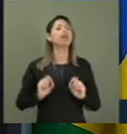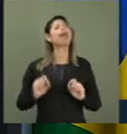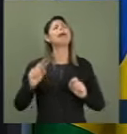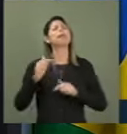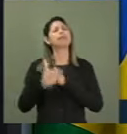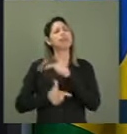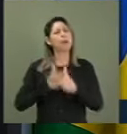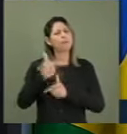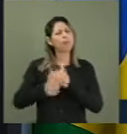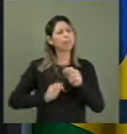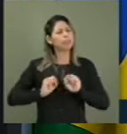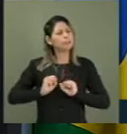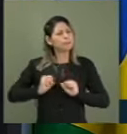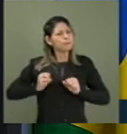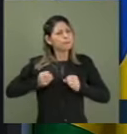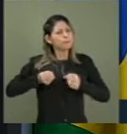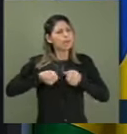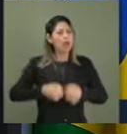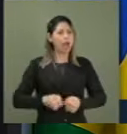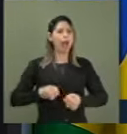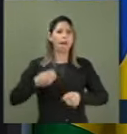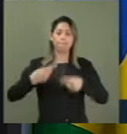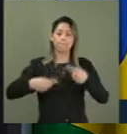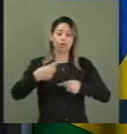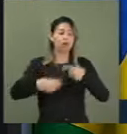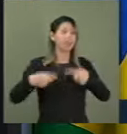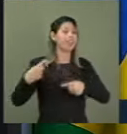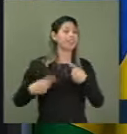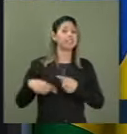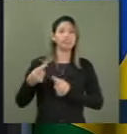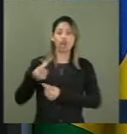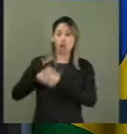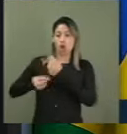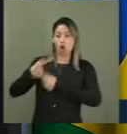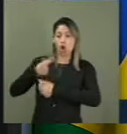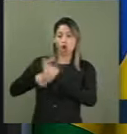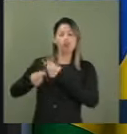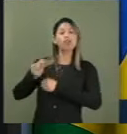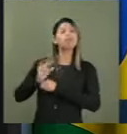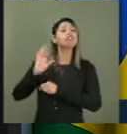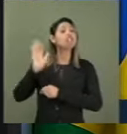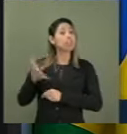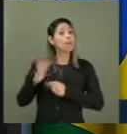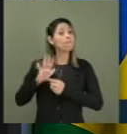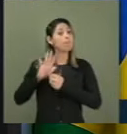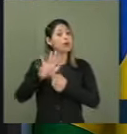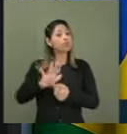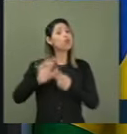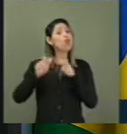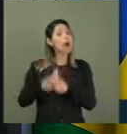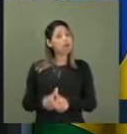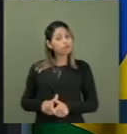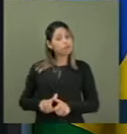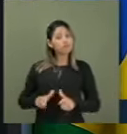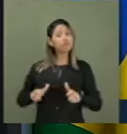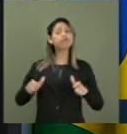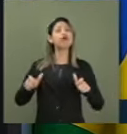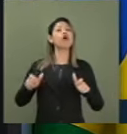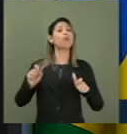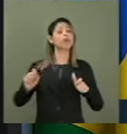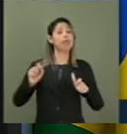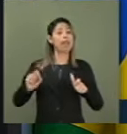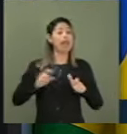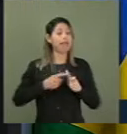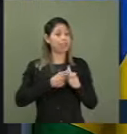teremos em relação também à política econômica, cujas primeiras ações já apontam para o aumento da dívida pública